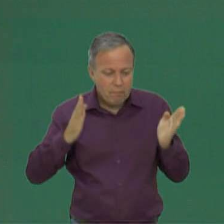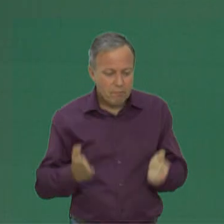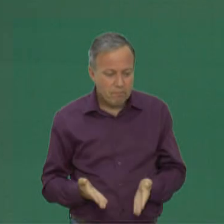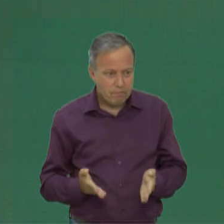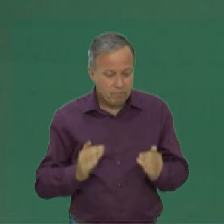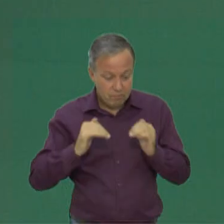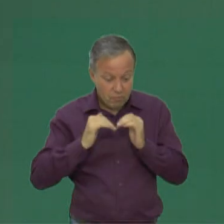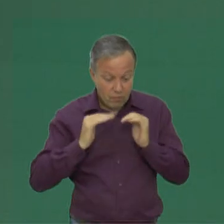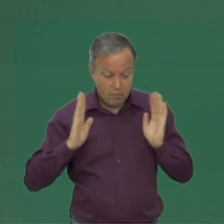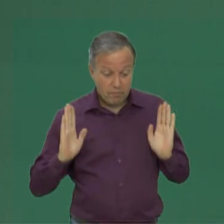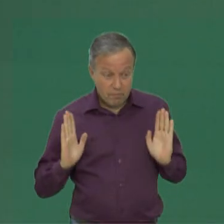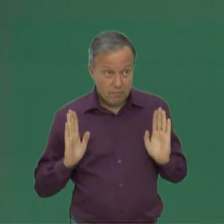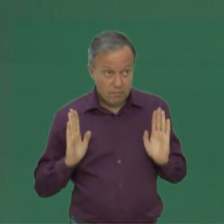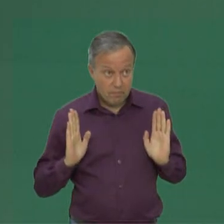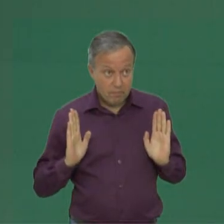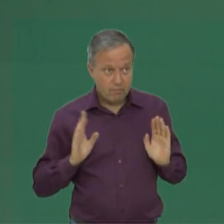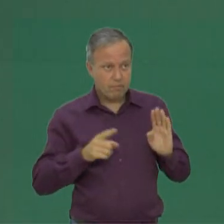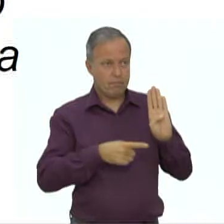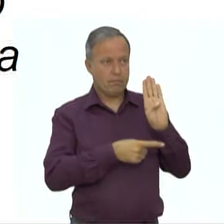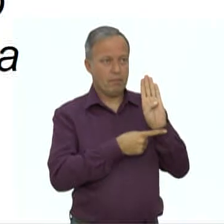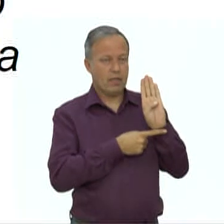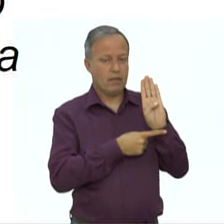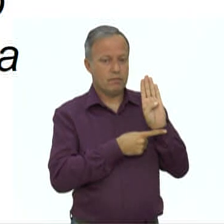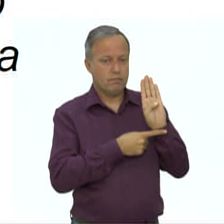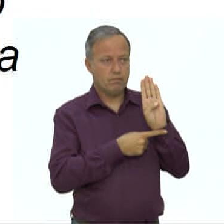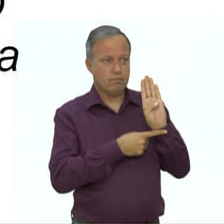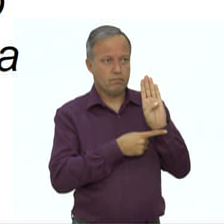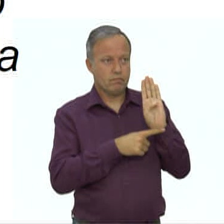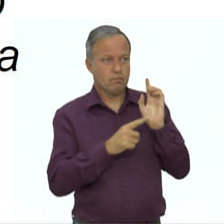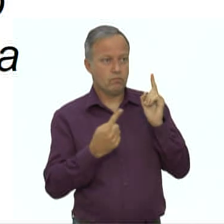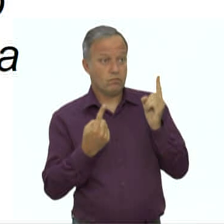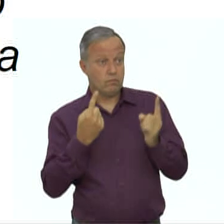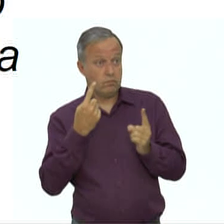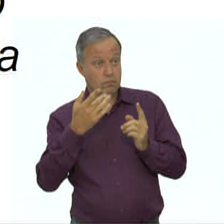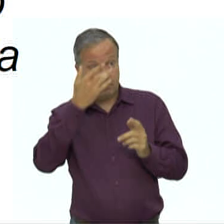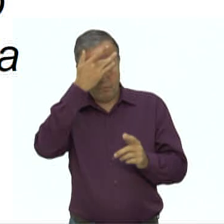primeiro questionamento. O segundo, a qual